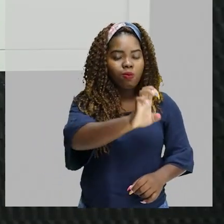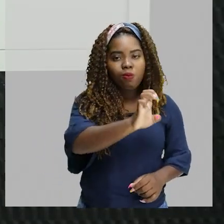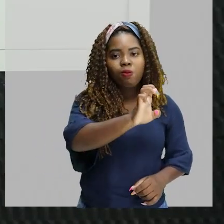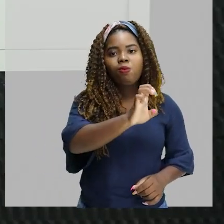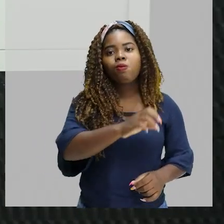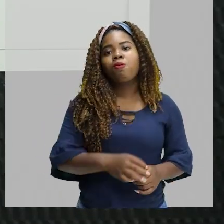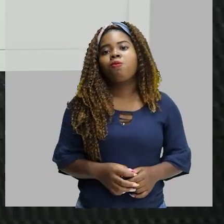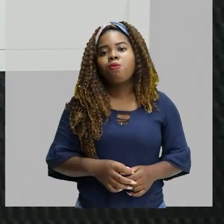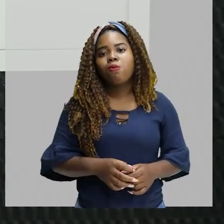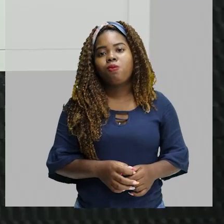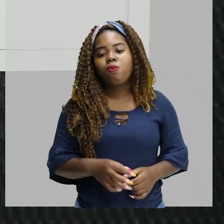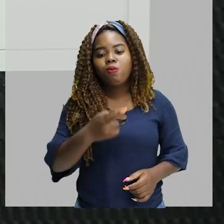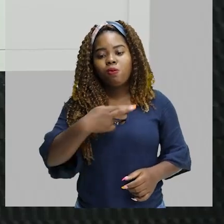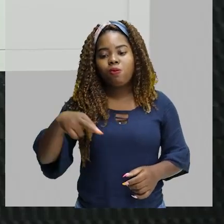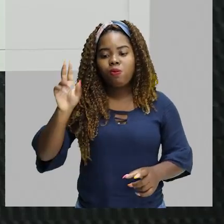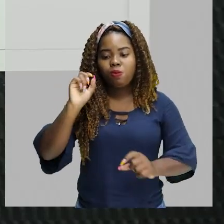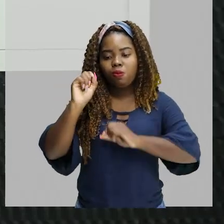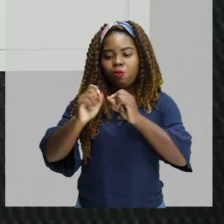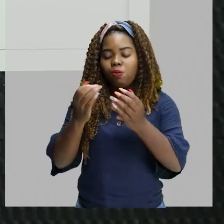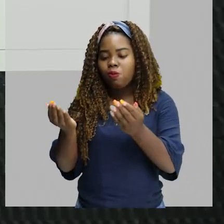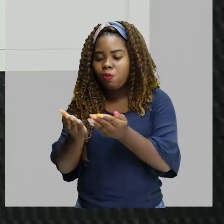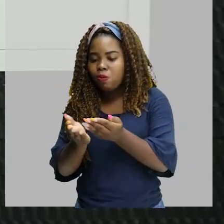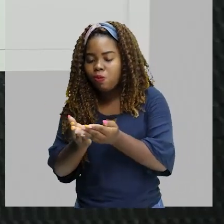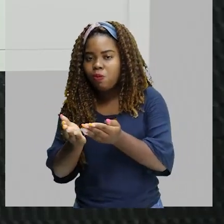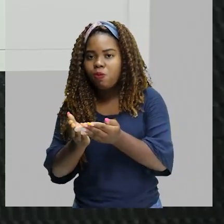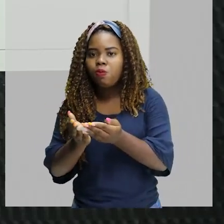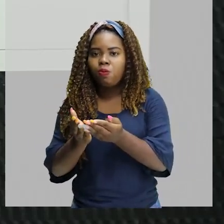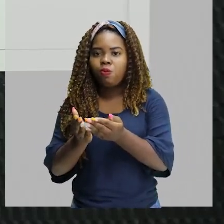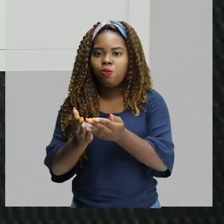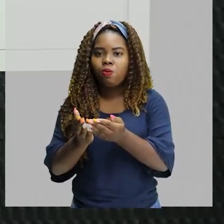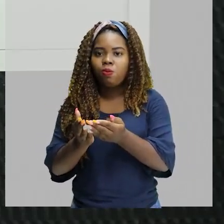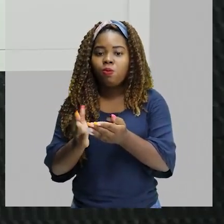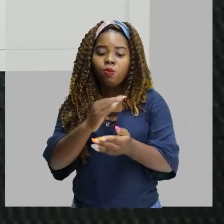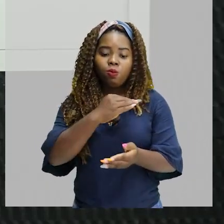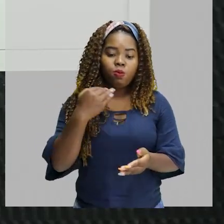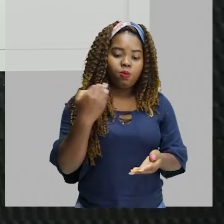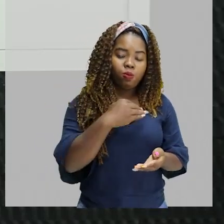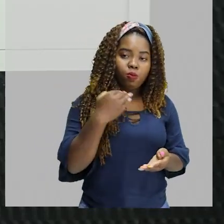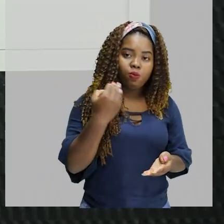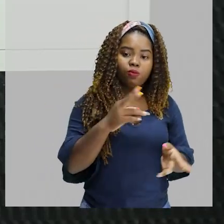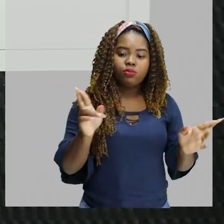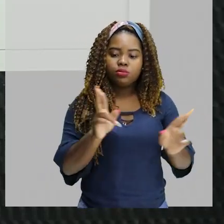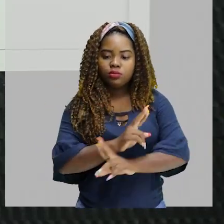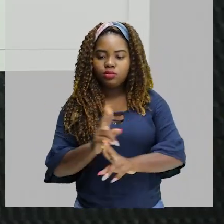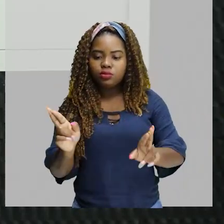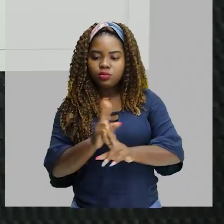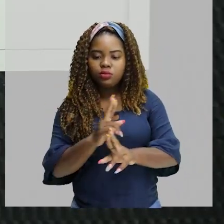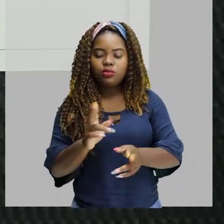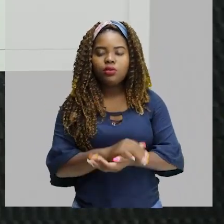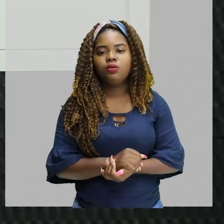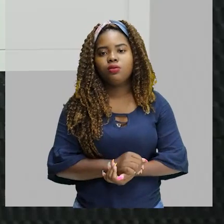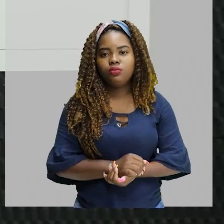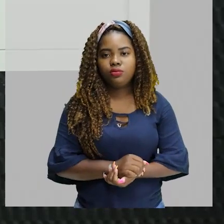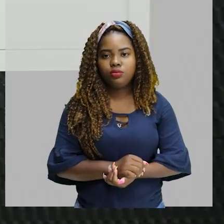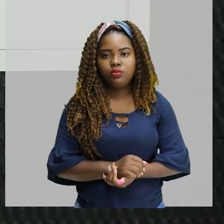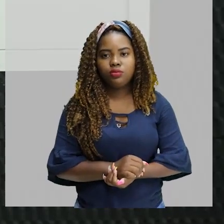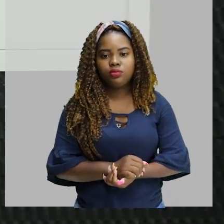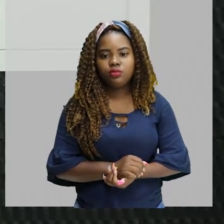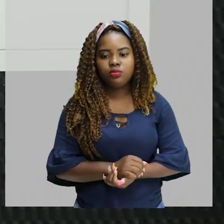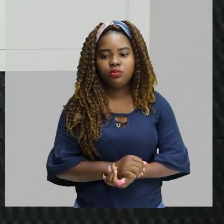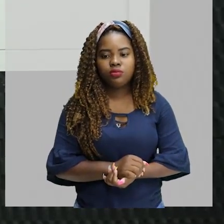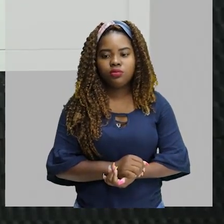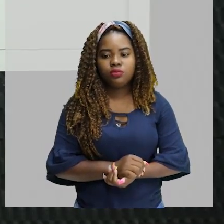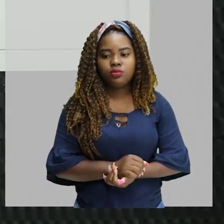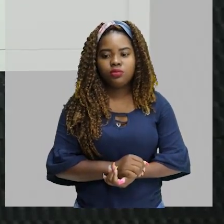é o cristianismo, ok? E esta morte aqui, ela será um elemento que nos